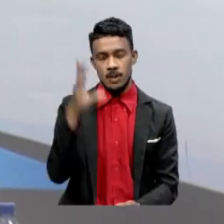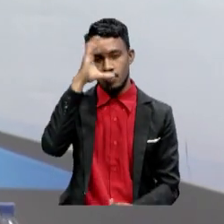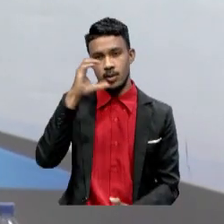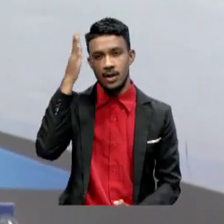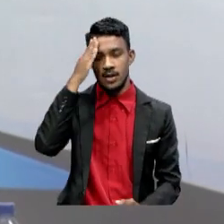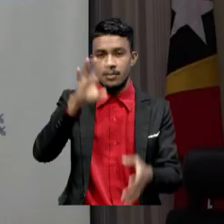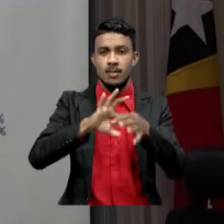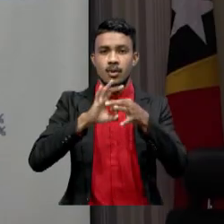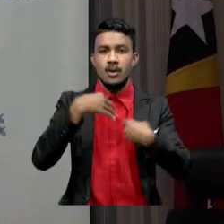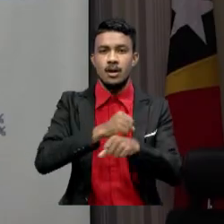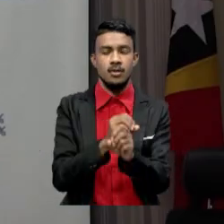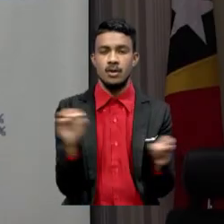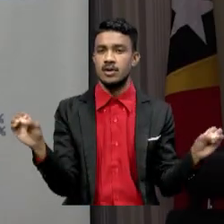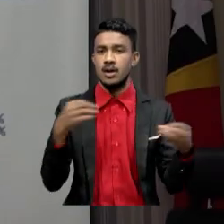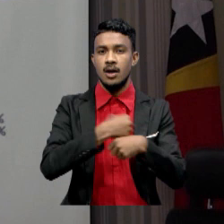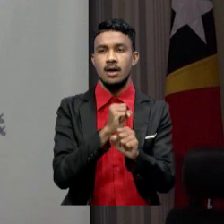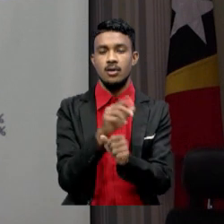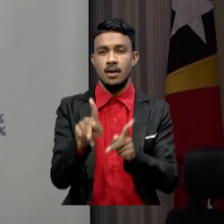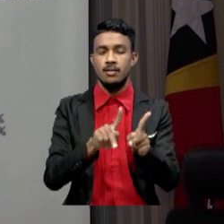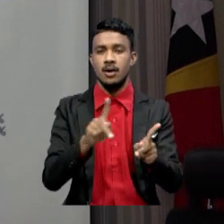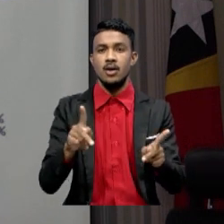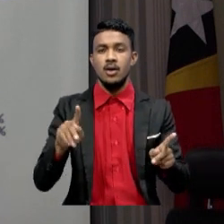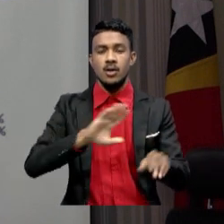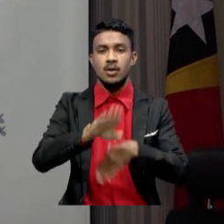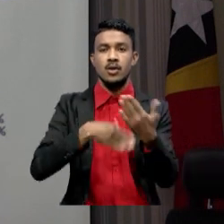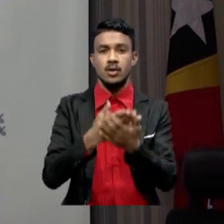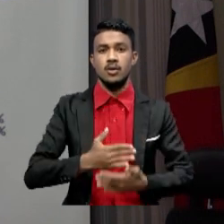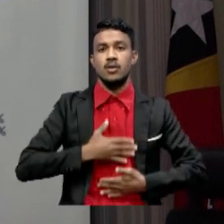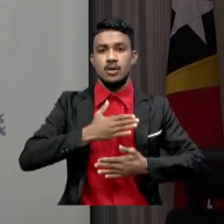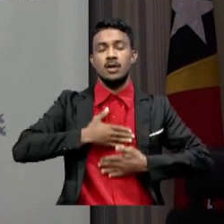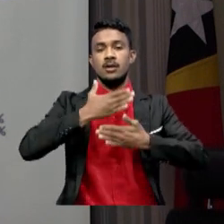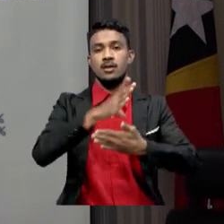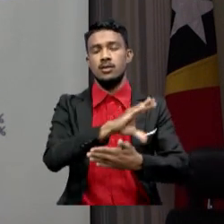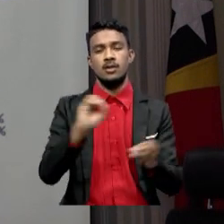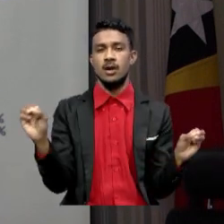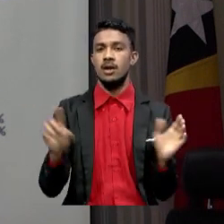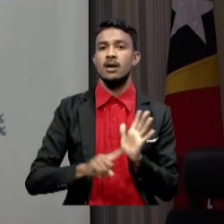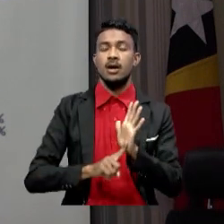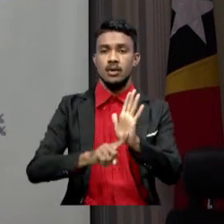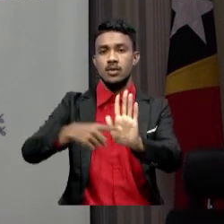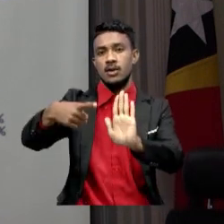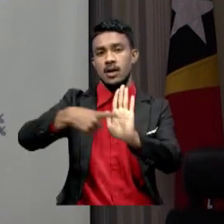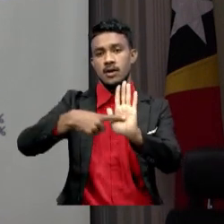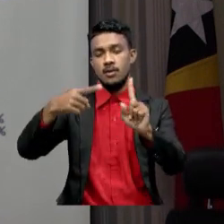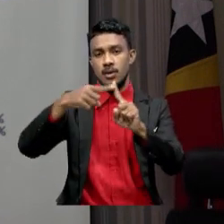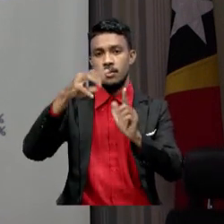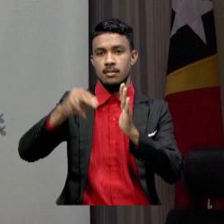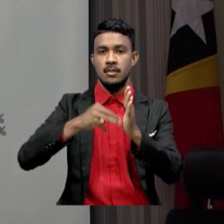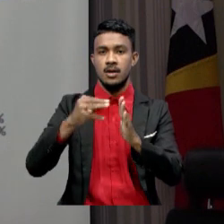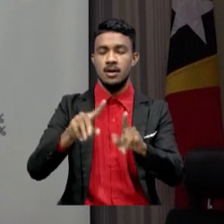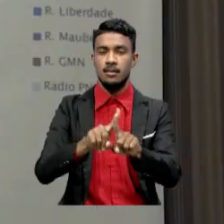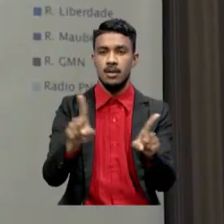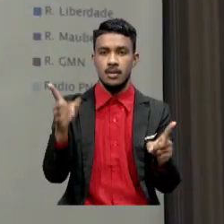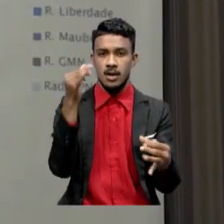equipa halo, laos atu halo emohoto contente, no laos aturo negativo ma media, mai be, importante